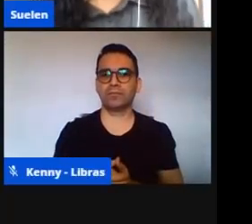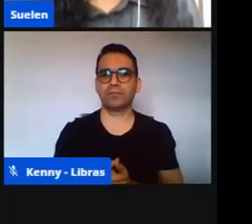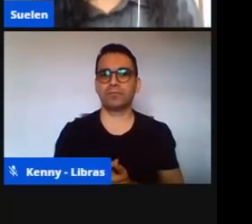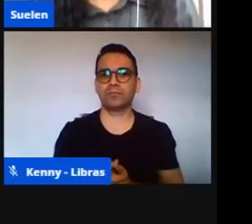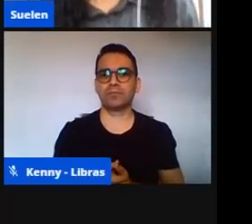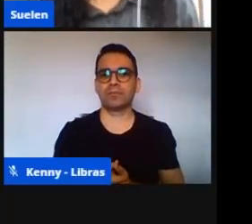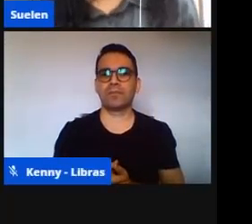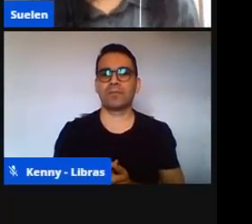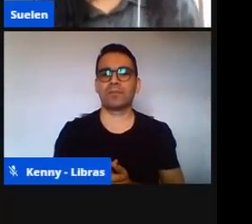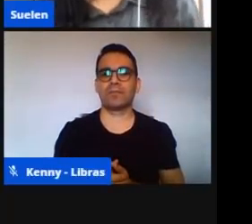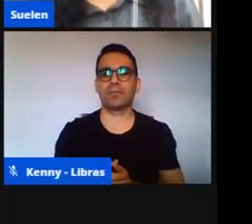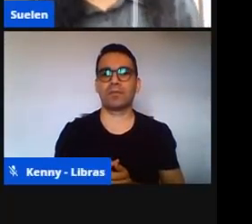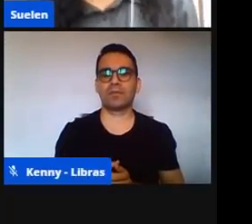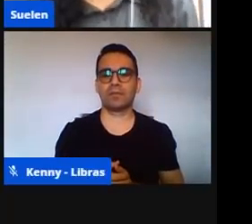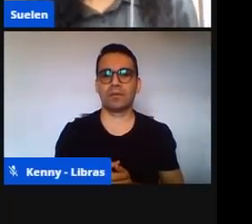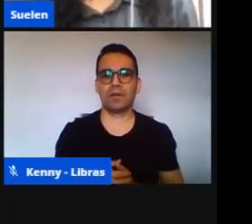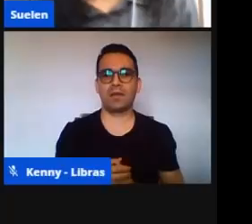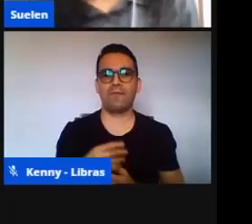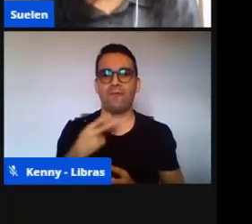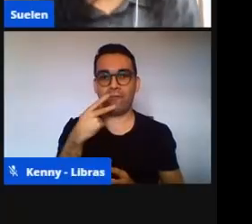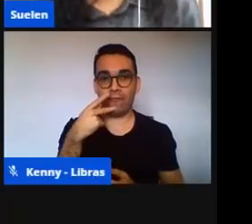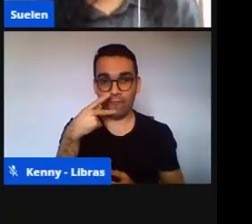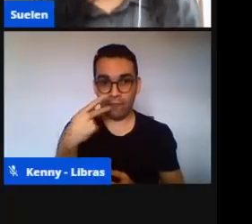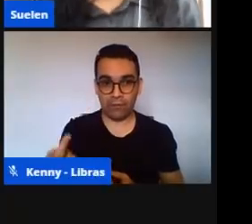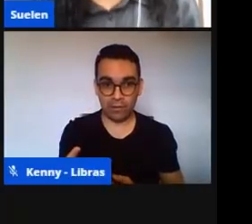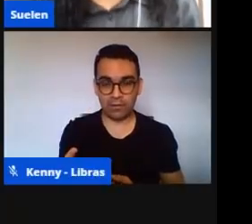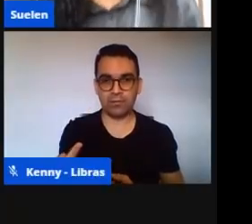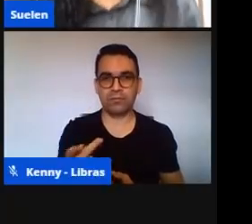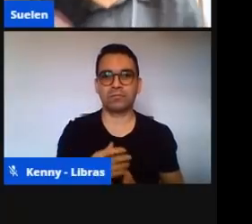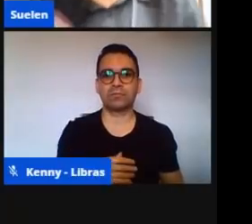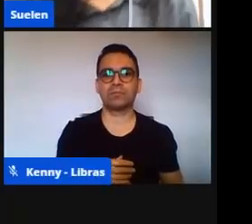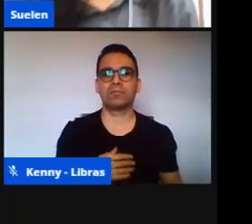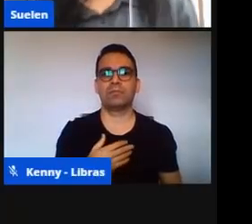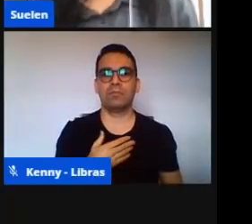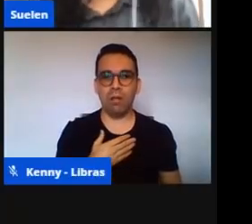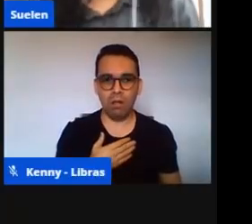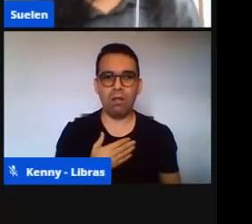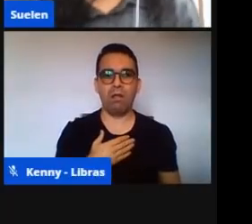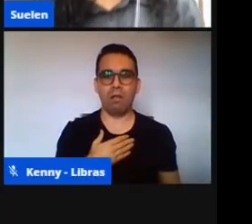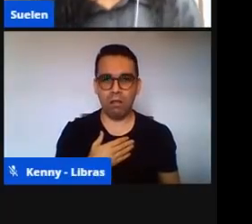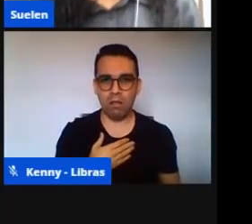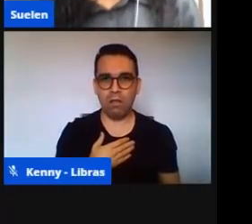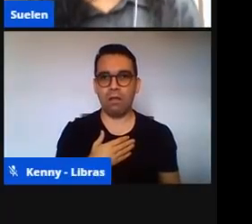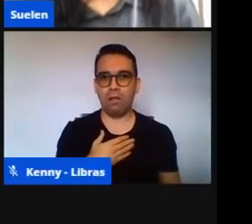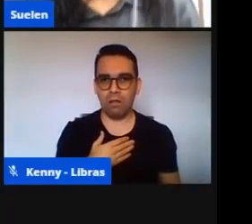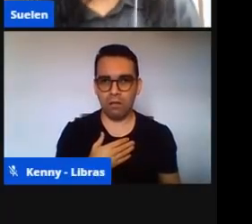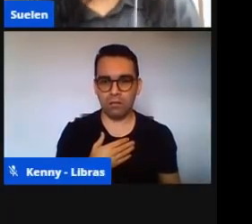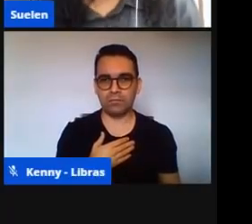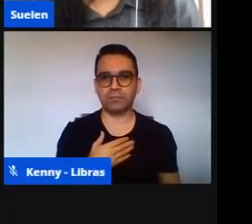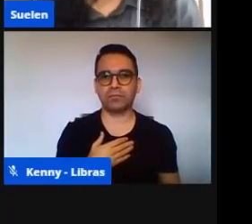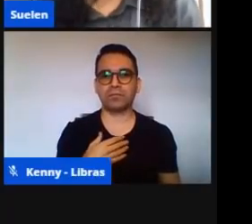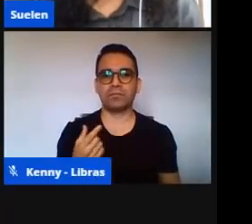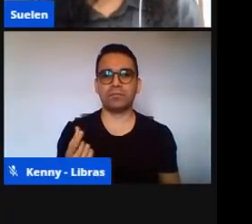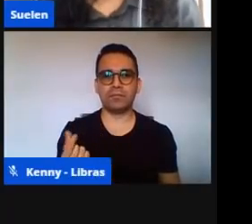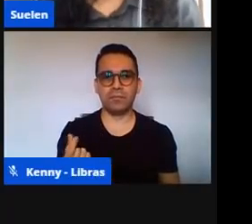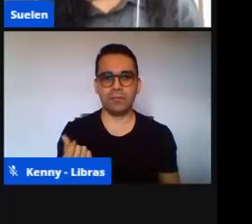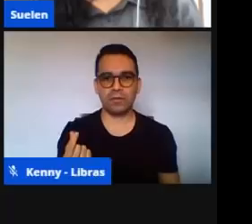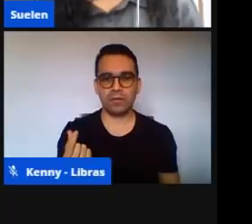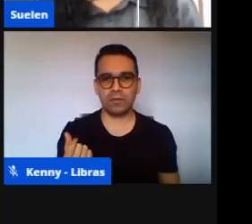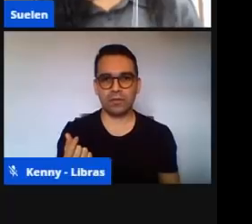evitar falar, evitar tossir, tá? Mexer com dinheiro e espirrar sobre os